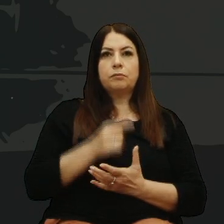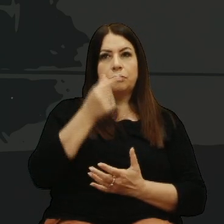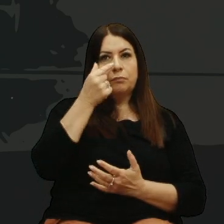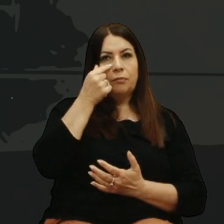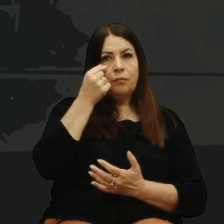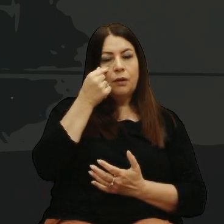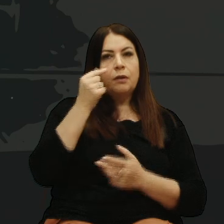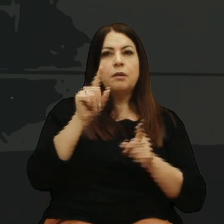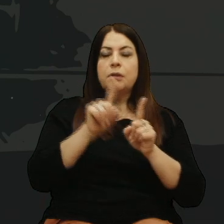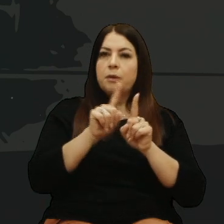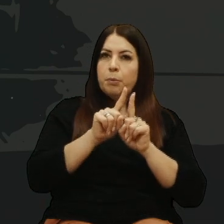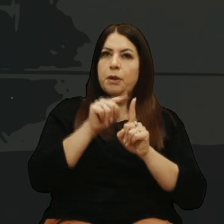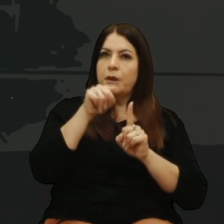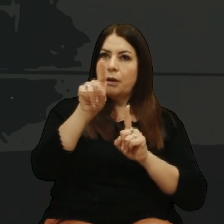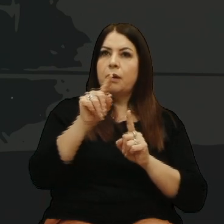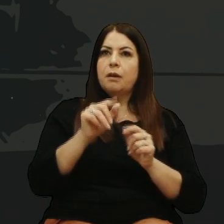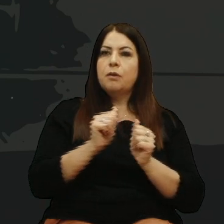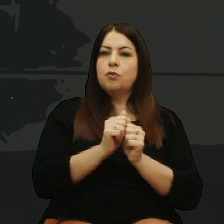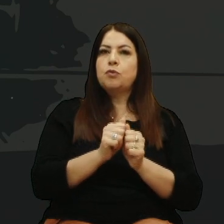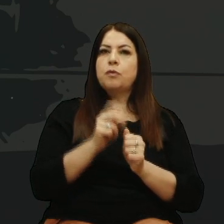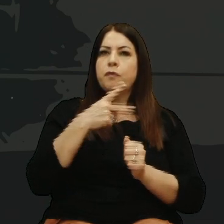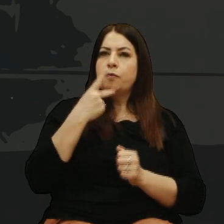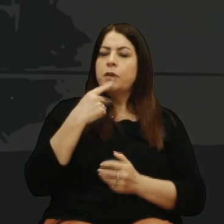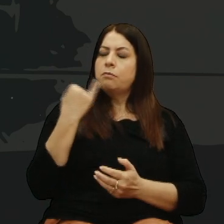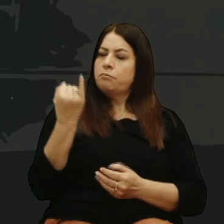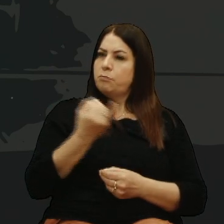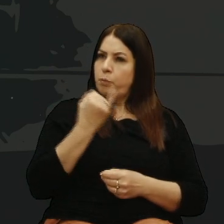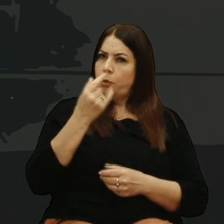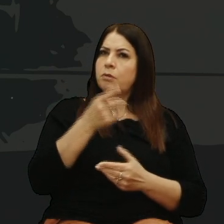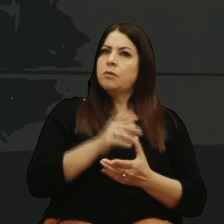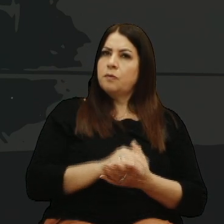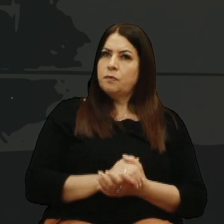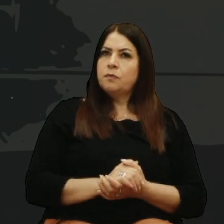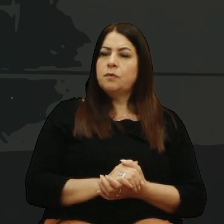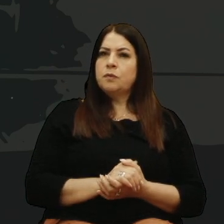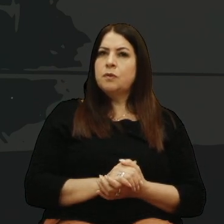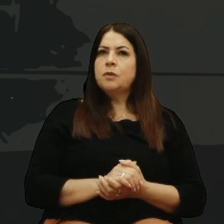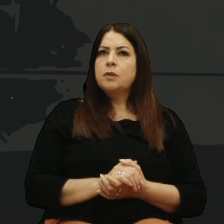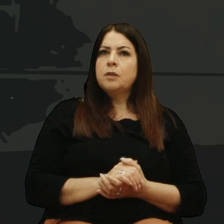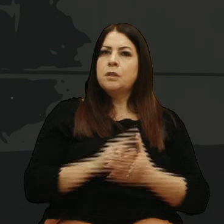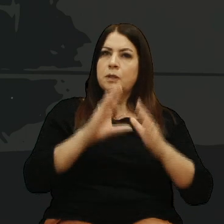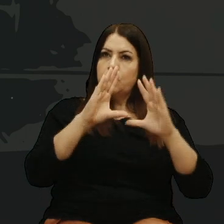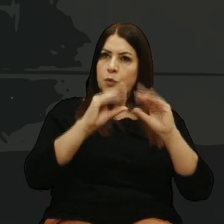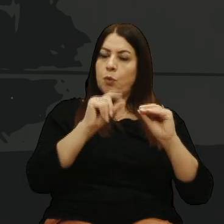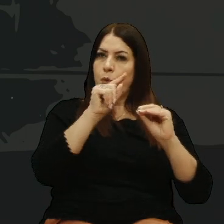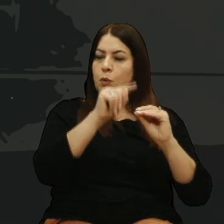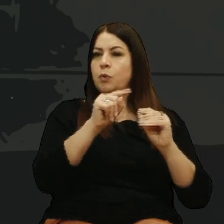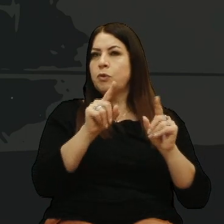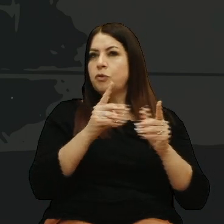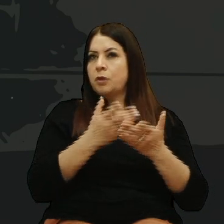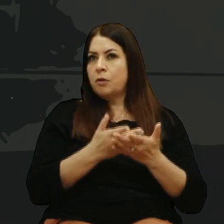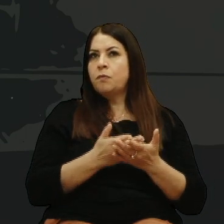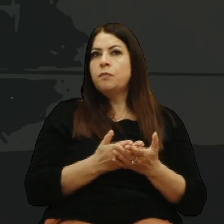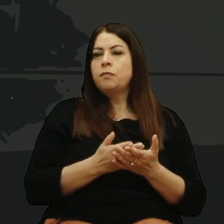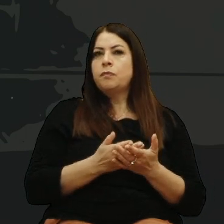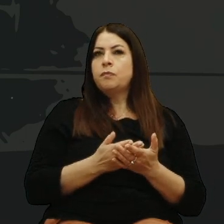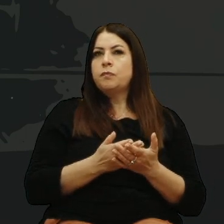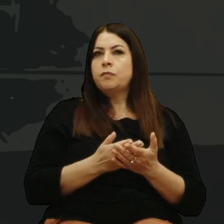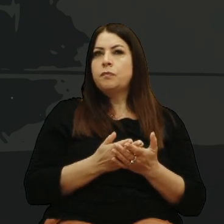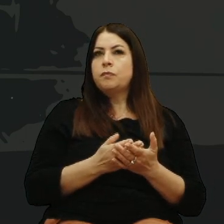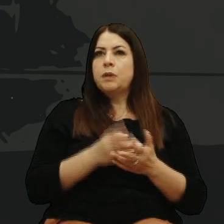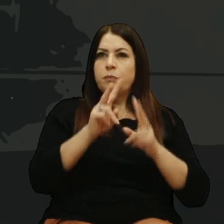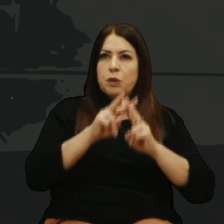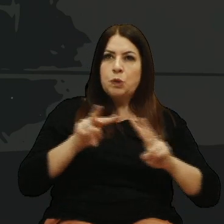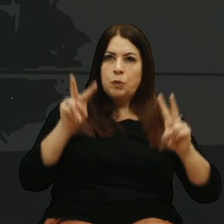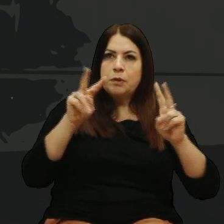Frisso, que também estava lá com uma fala extremamente importante naquela noite, do qual dá para você visualizar